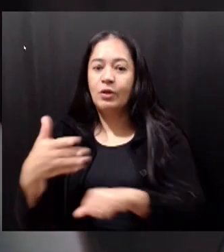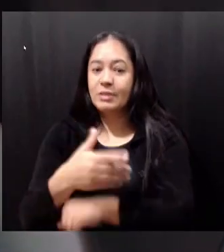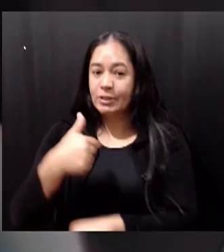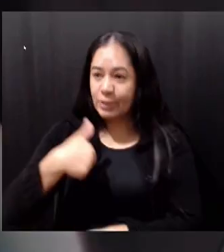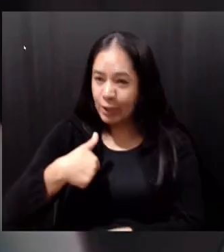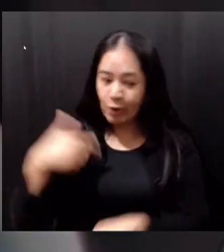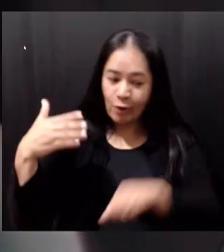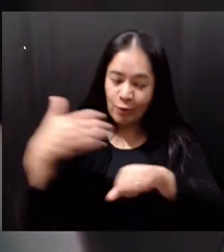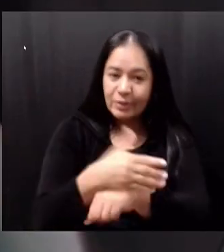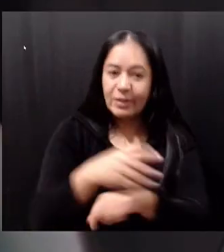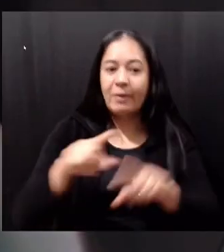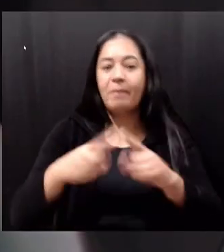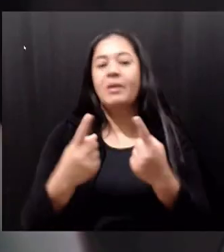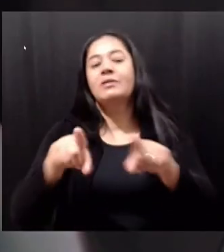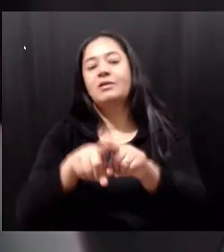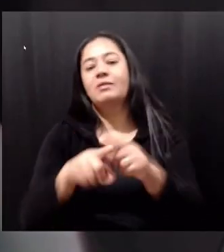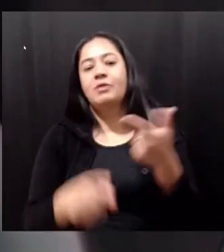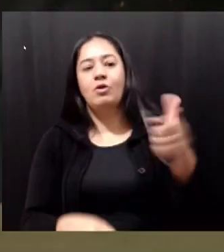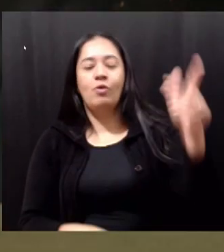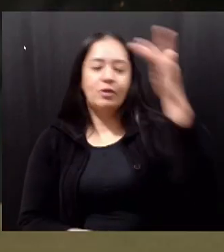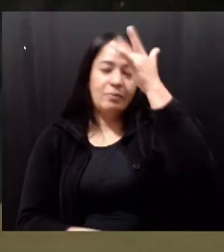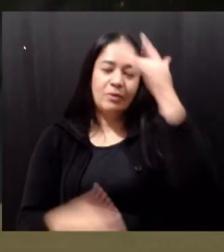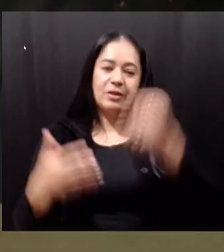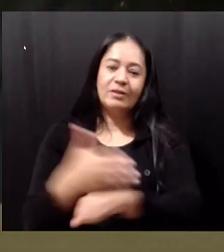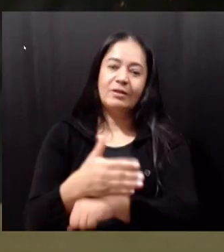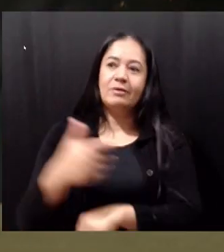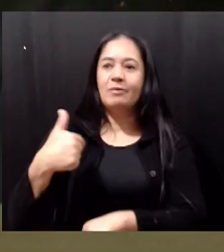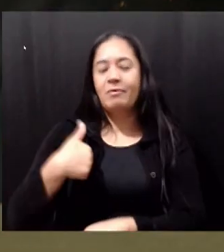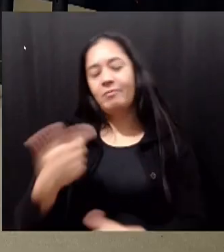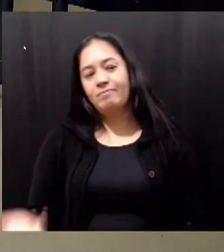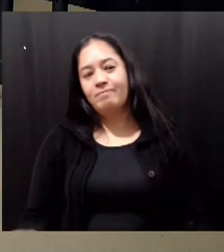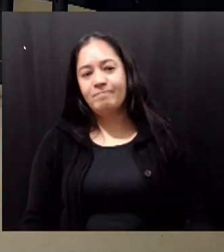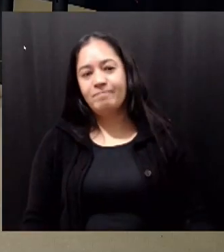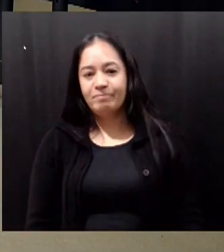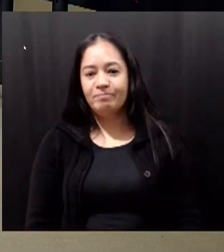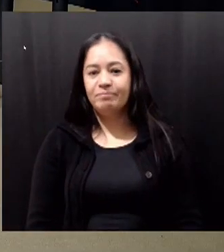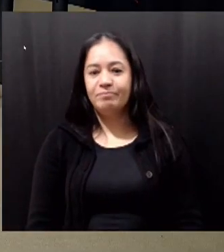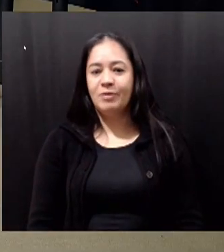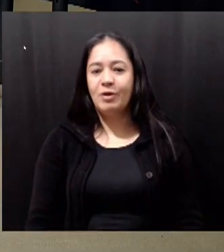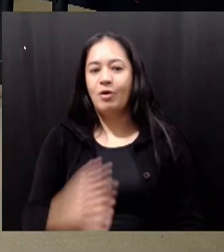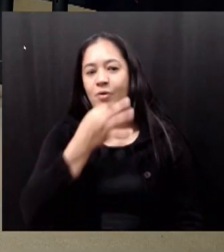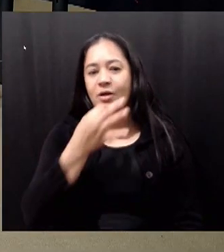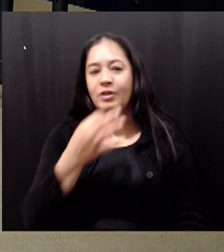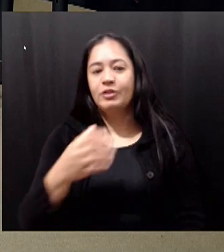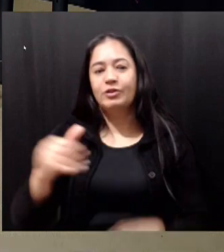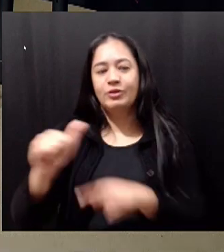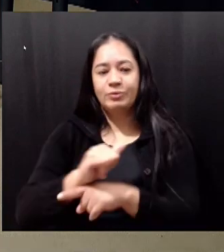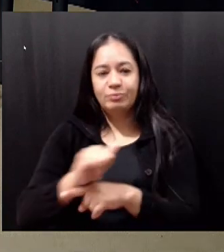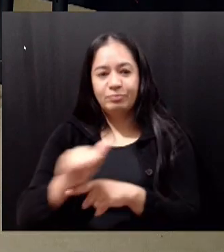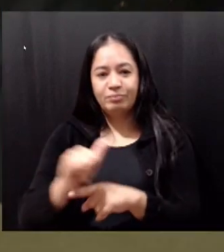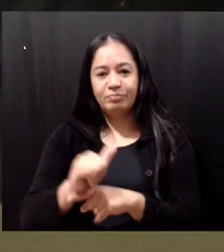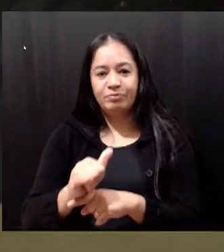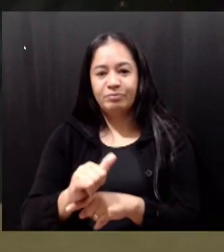acesso que as outras pessoas terão a mim. Né? Então, eu acredito que é uma estratégia, sim. E a gente